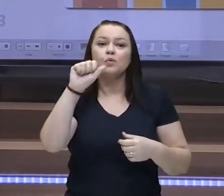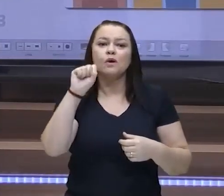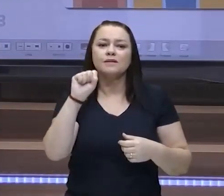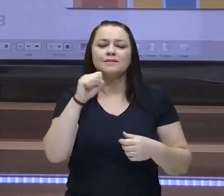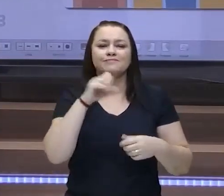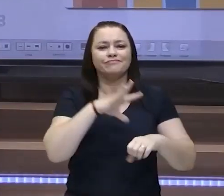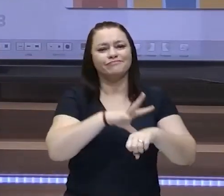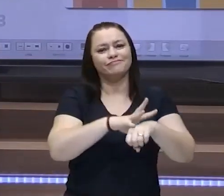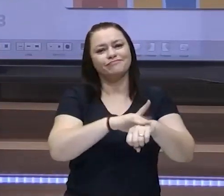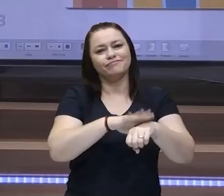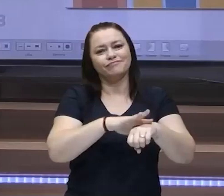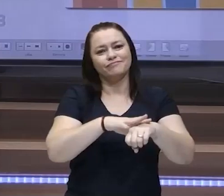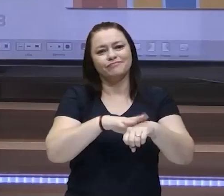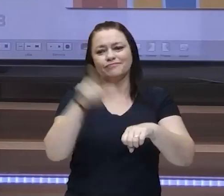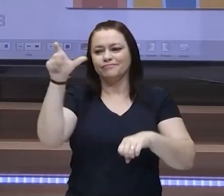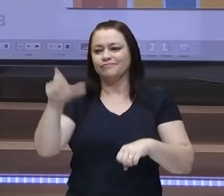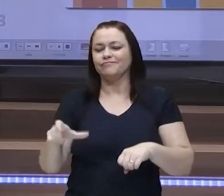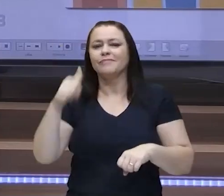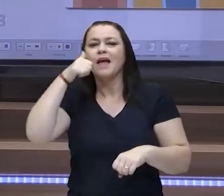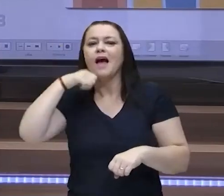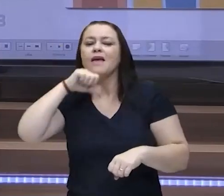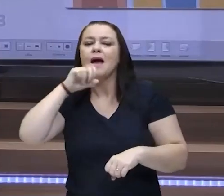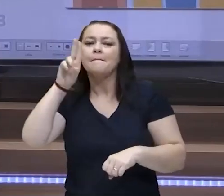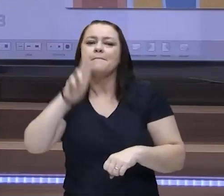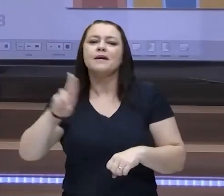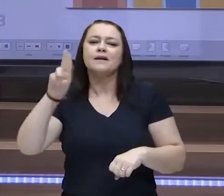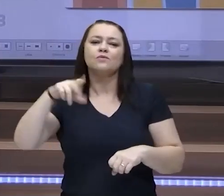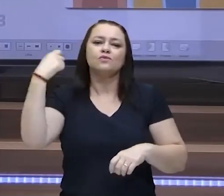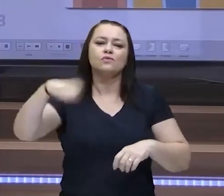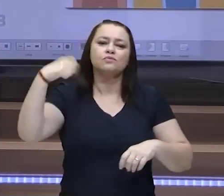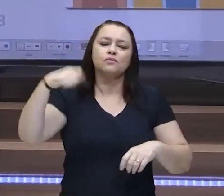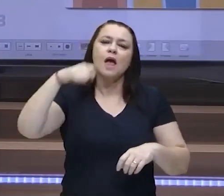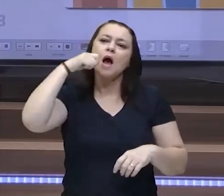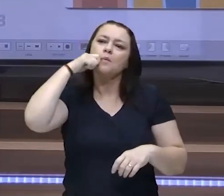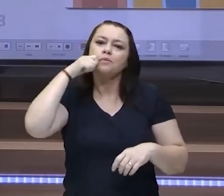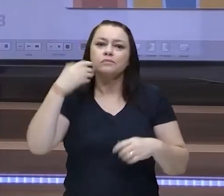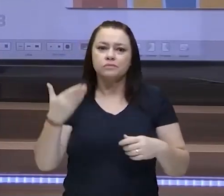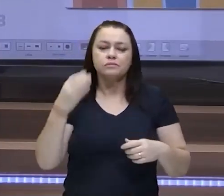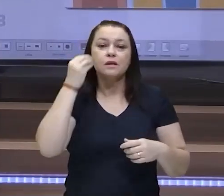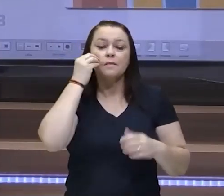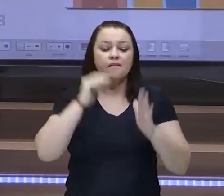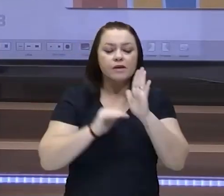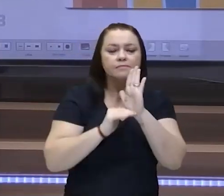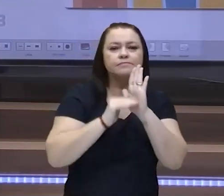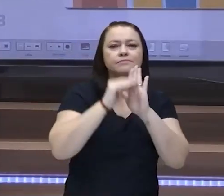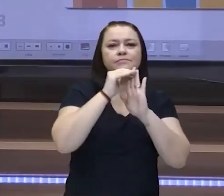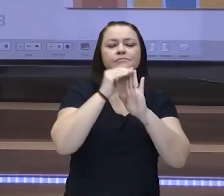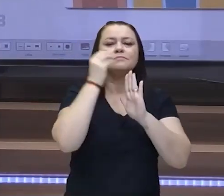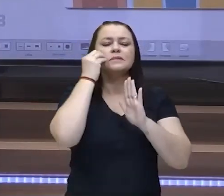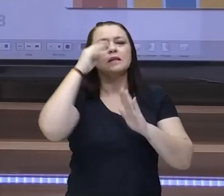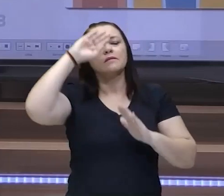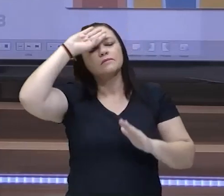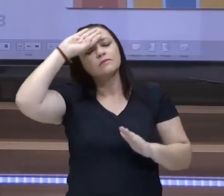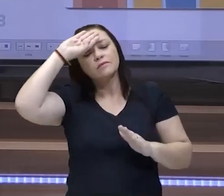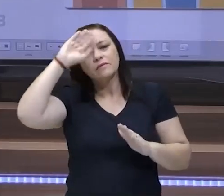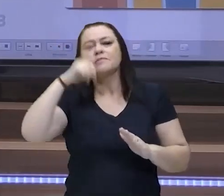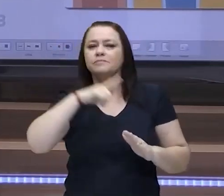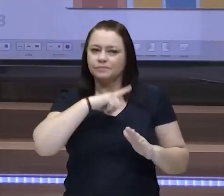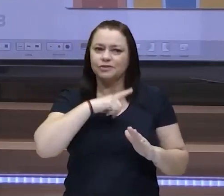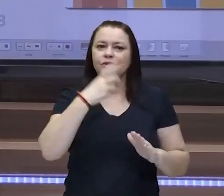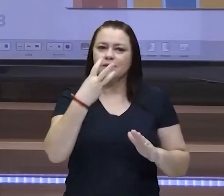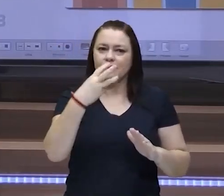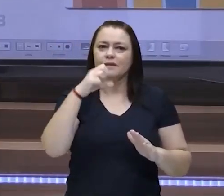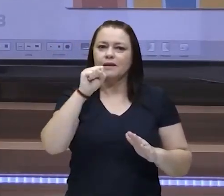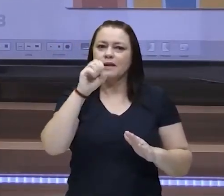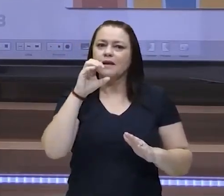Um termômetro para fazer a medição da escala termométrica, né? Verificamos que ele estava o quê? Com febre, com 38 graus. Então,